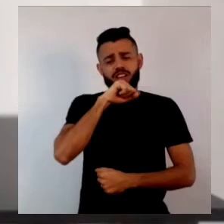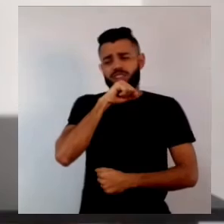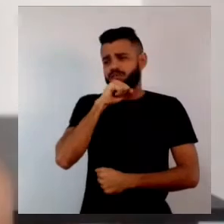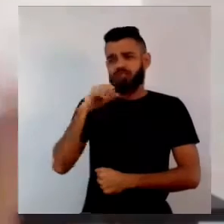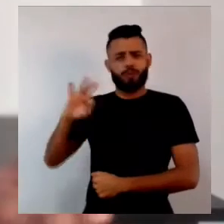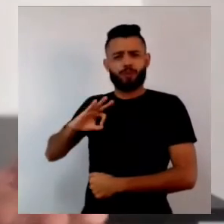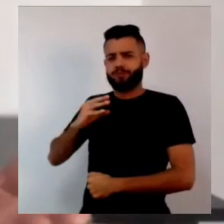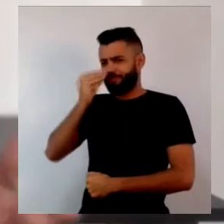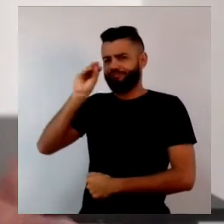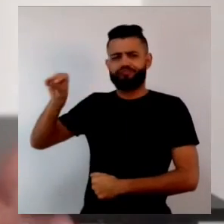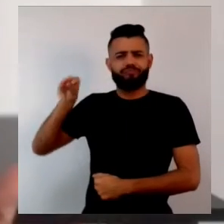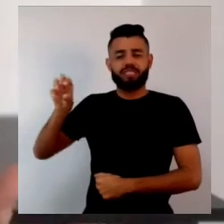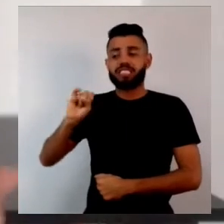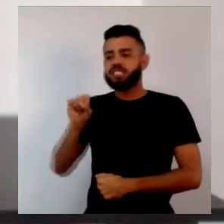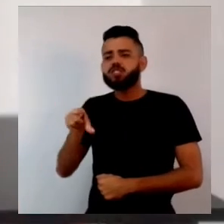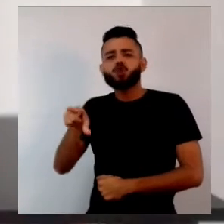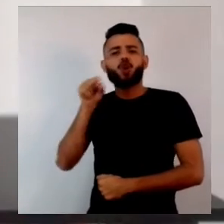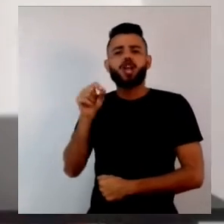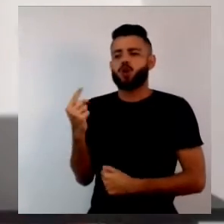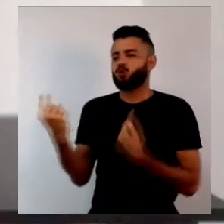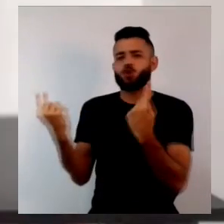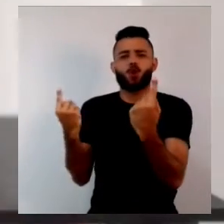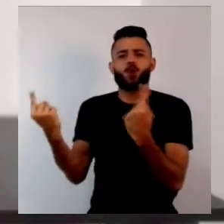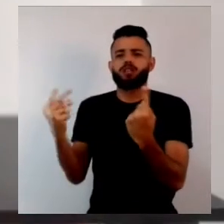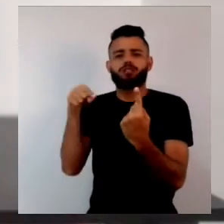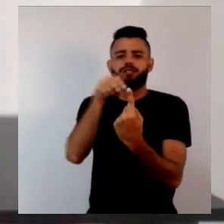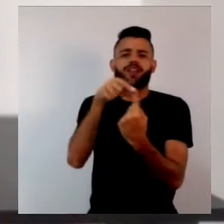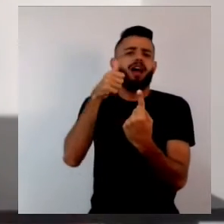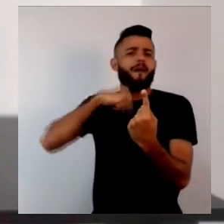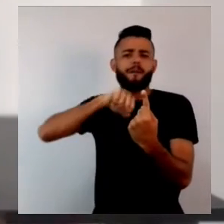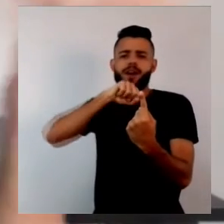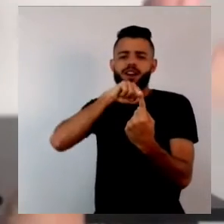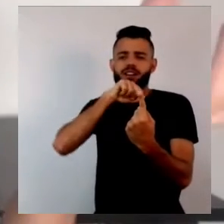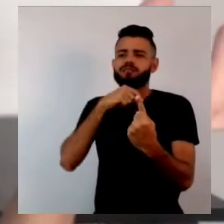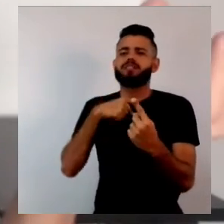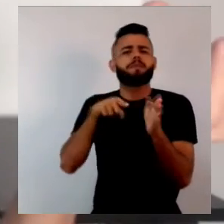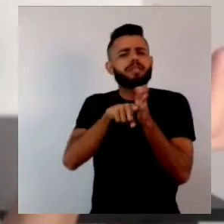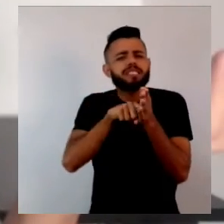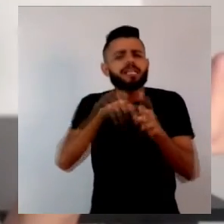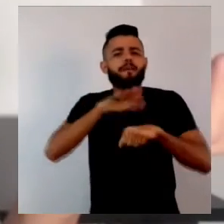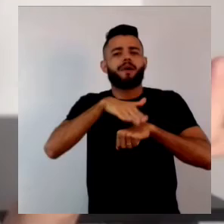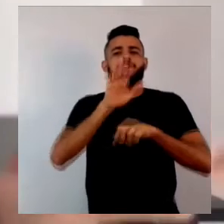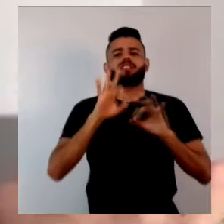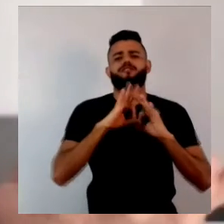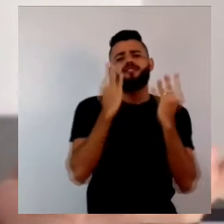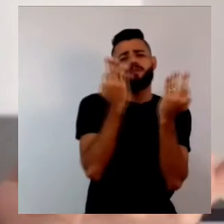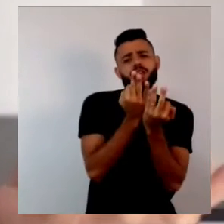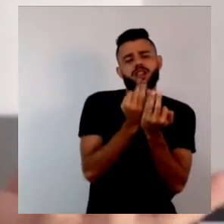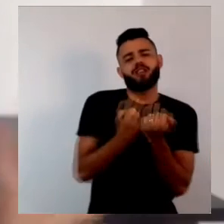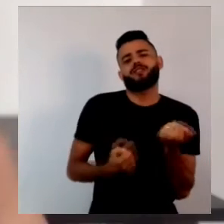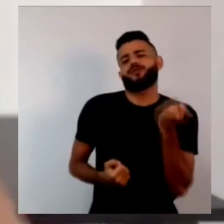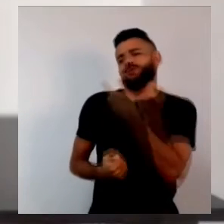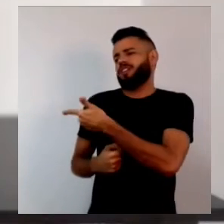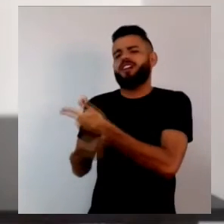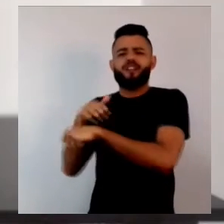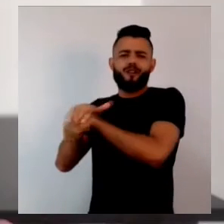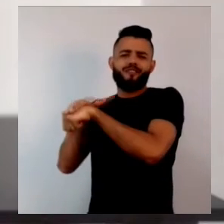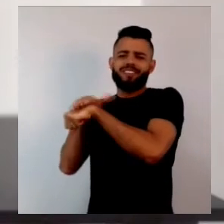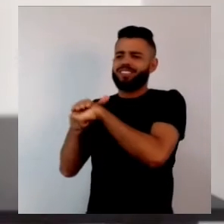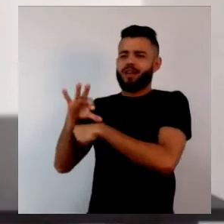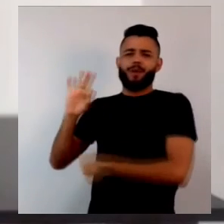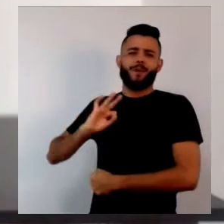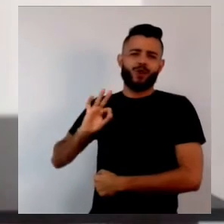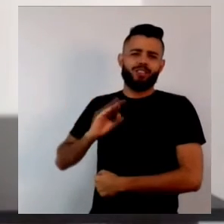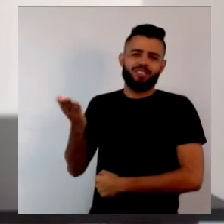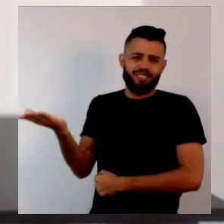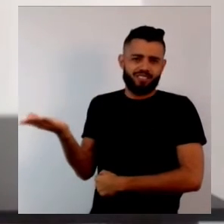ouvir a polícia e a mãe, ele vai investigar muito mais o lado da família e do que aconteceu lá do que ficar falando com polícia e fonte oficial. O jornalismo brasileiro tem uma